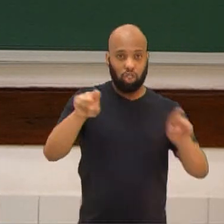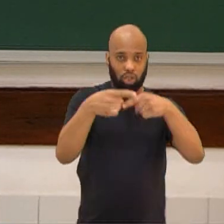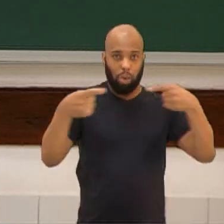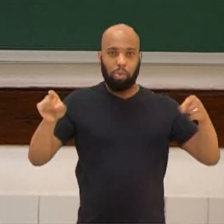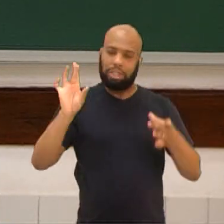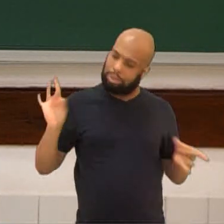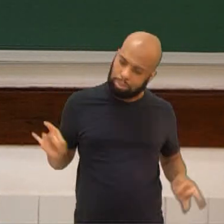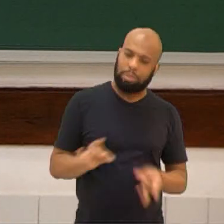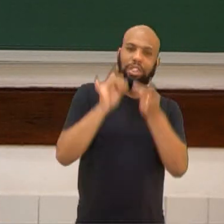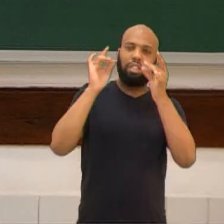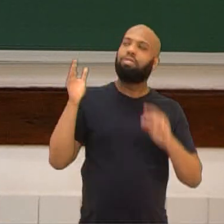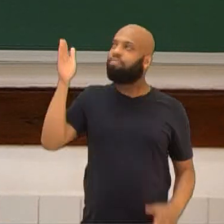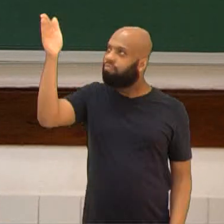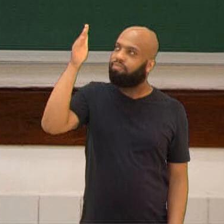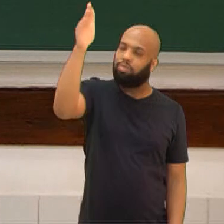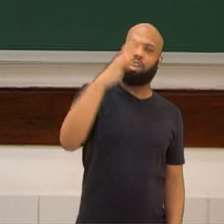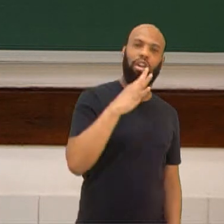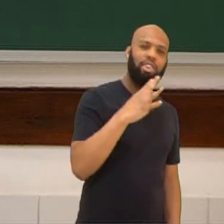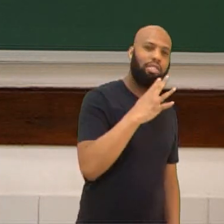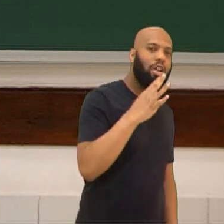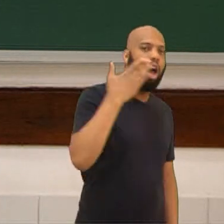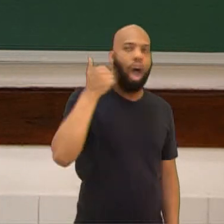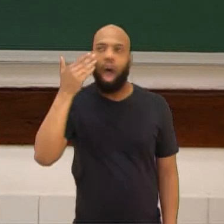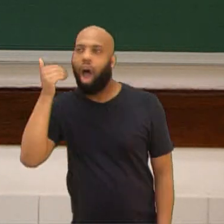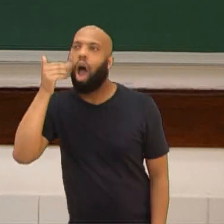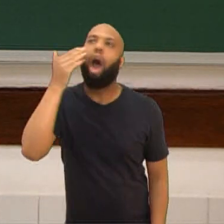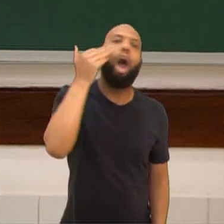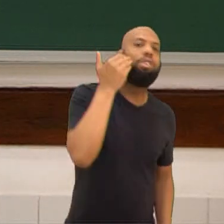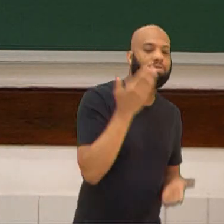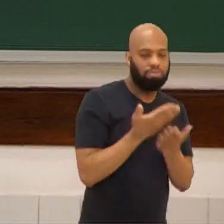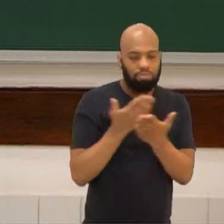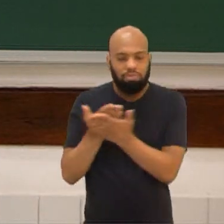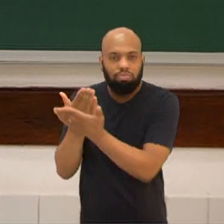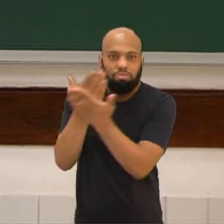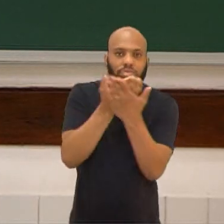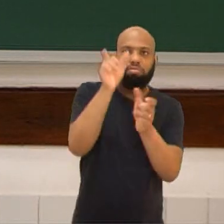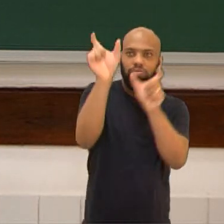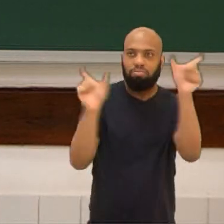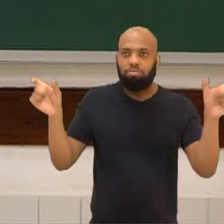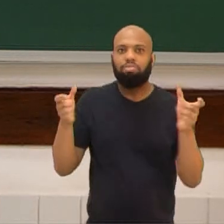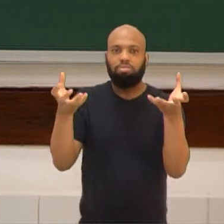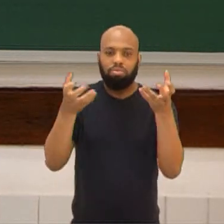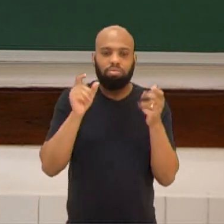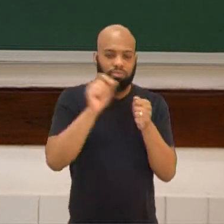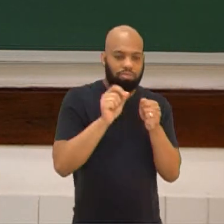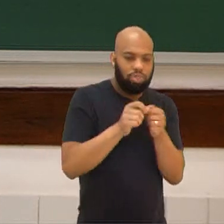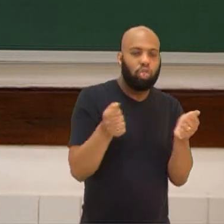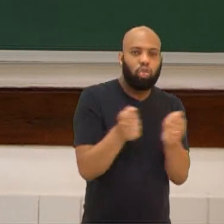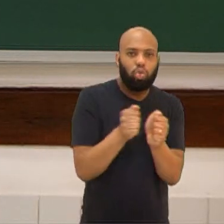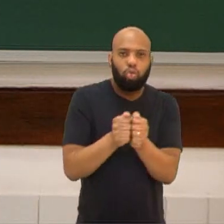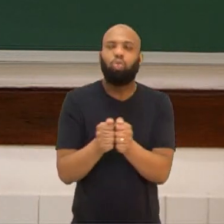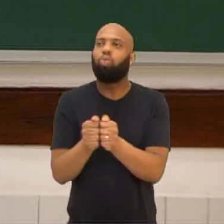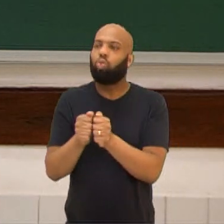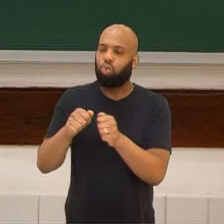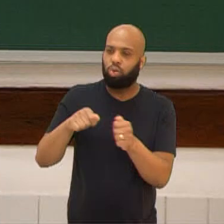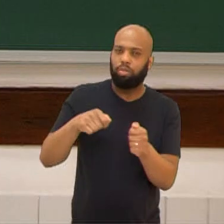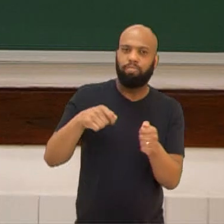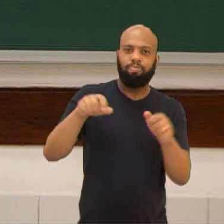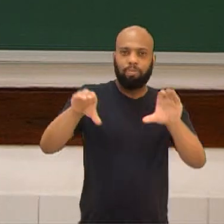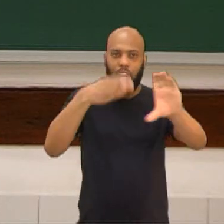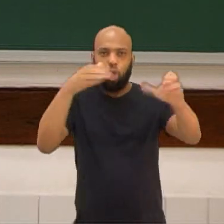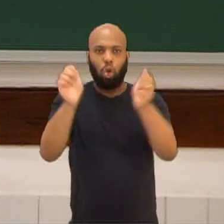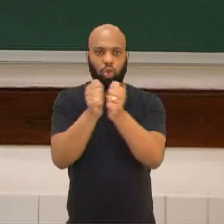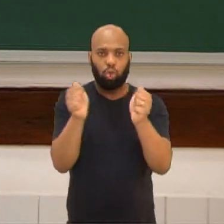música específica daquela região, e ele estudou muito esses músicos, essas pessoas, fez gravações, e toda essa influência